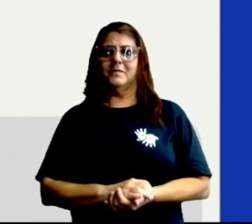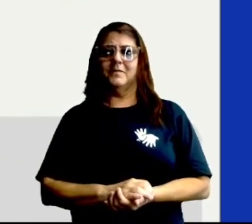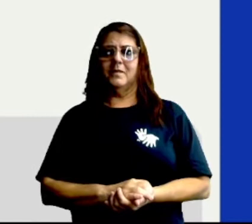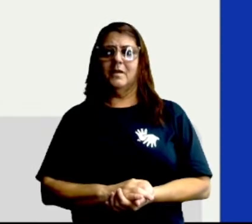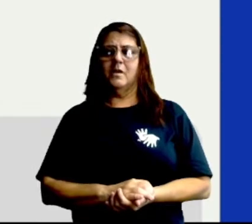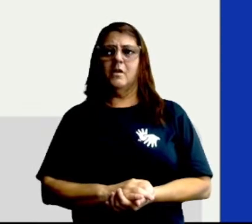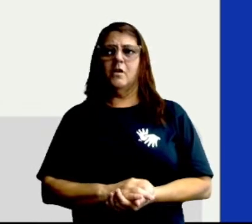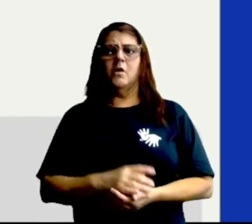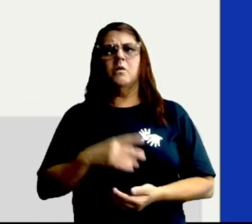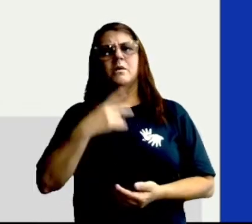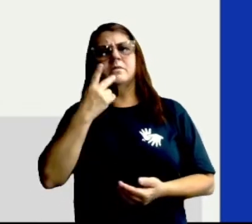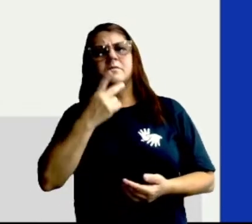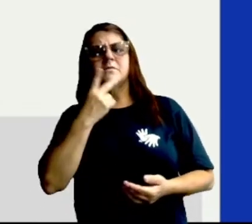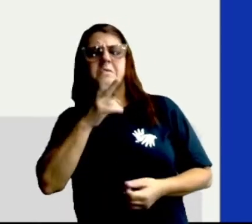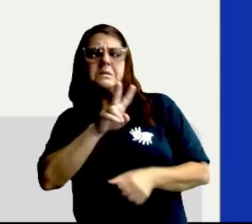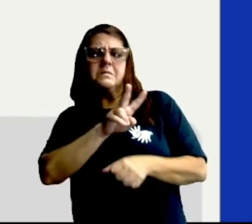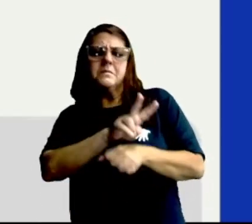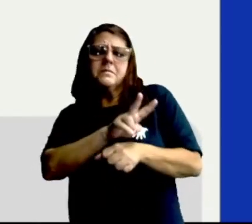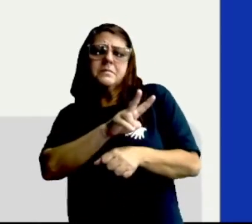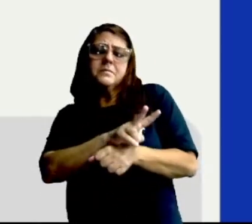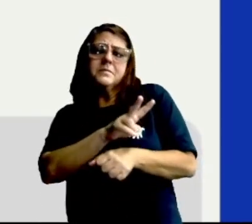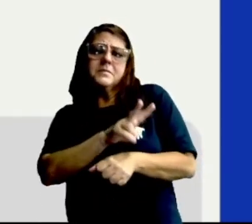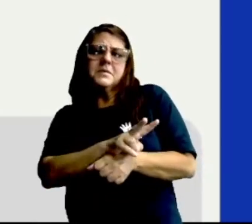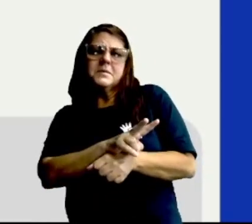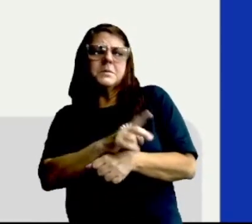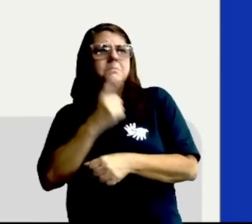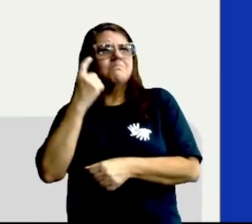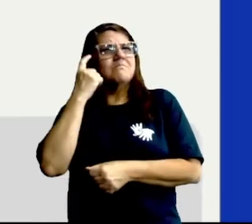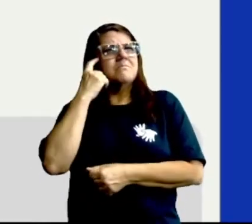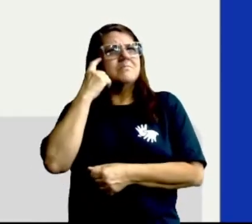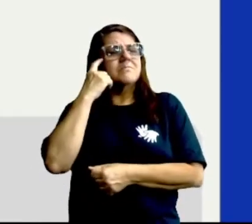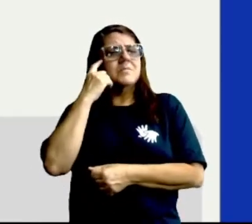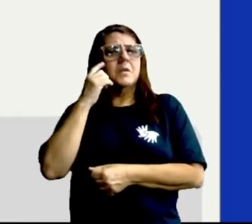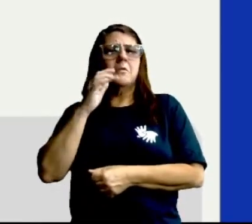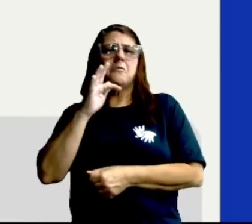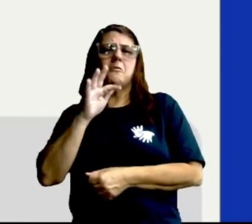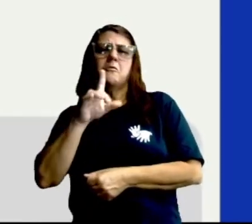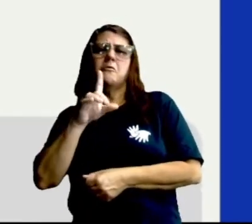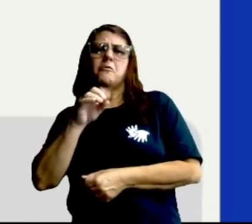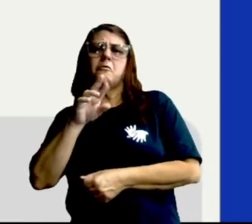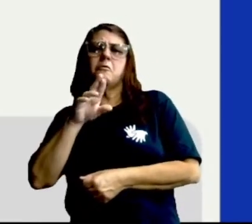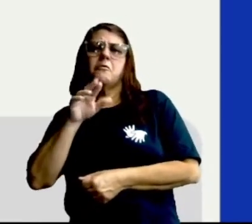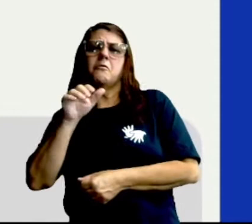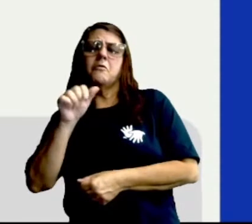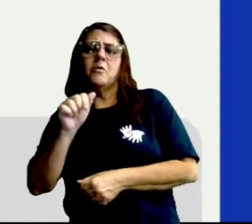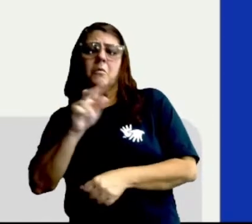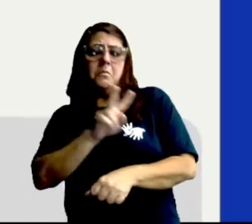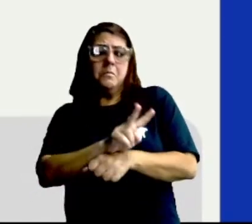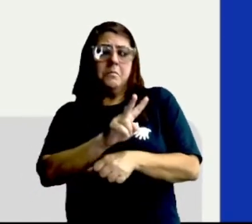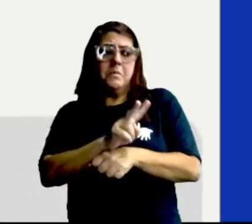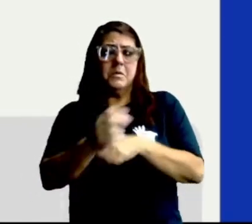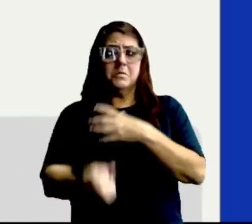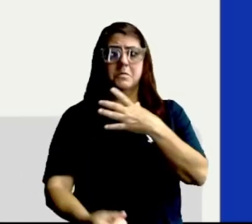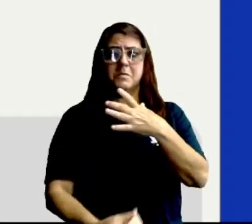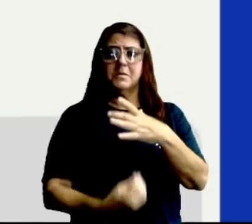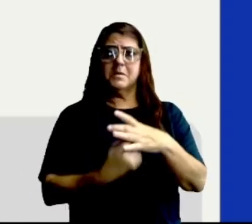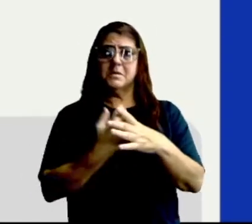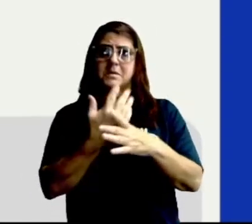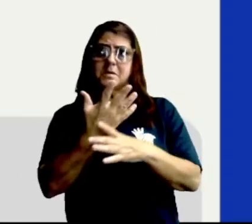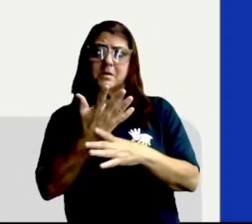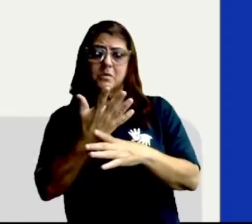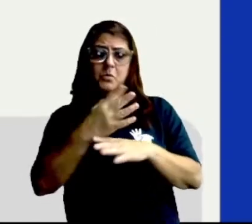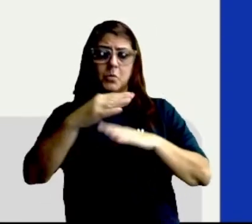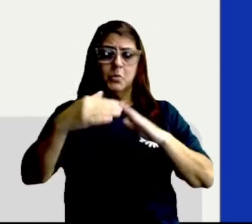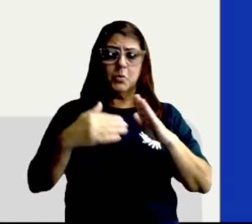Oi e aí quando a gente fala em proteção a gente pensa em proteger a flora né que significa equilibrar todas as atividades